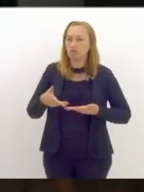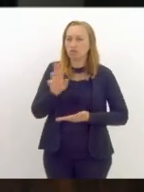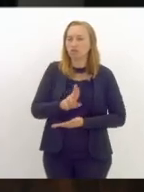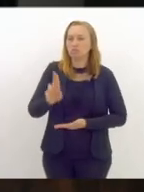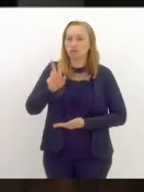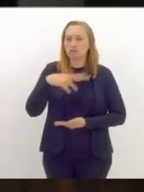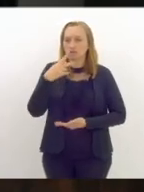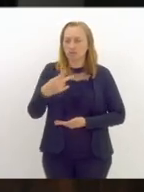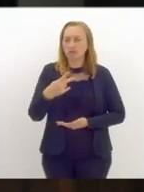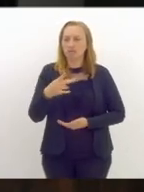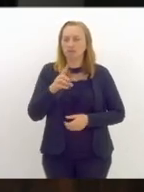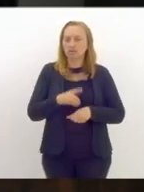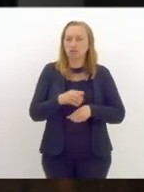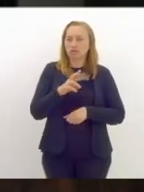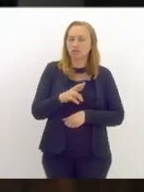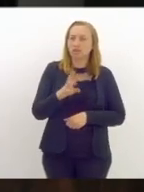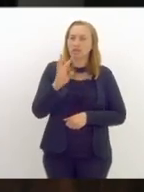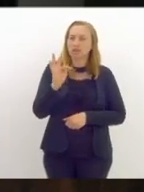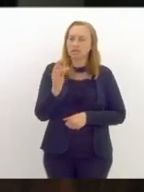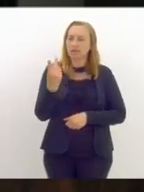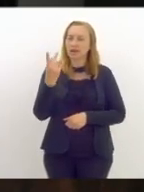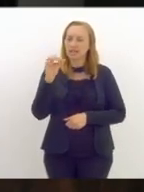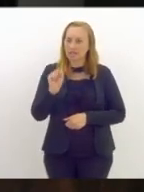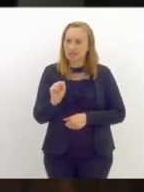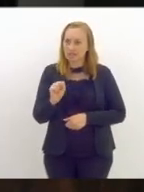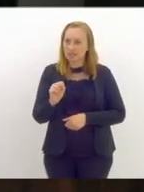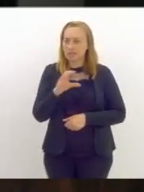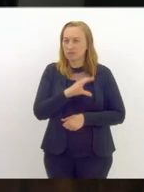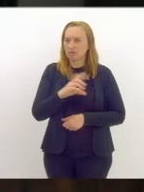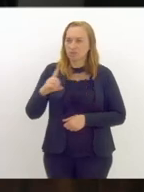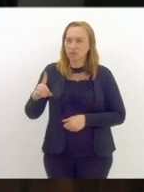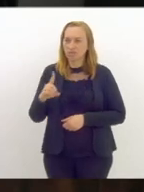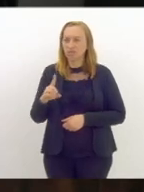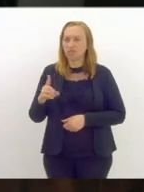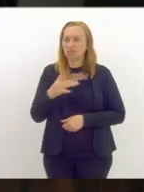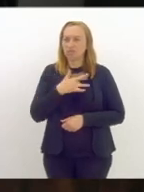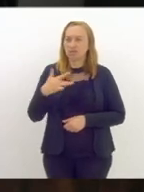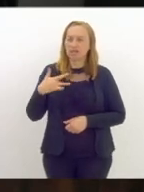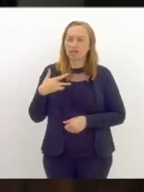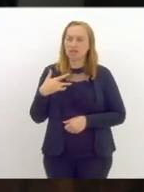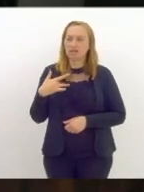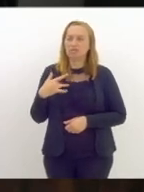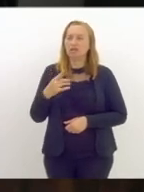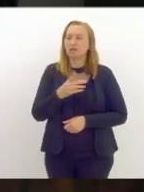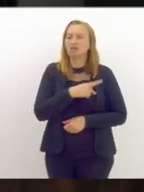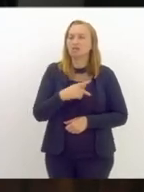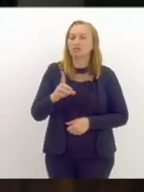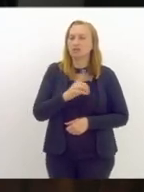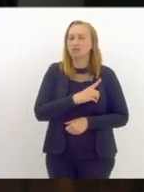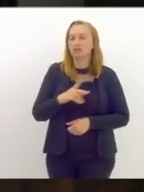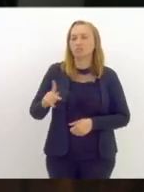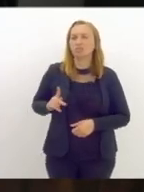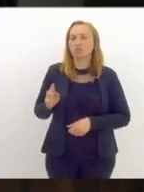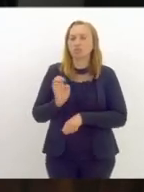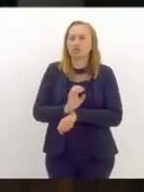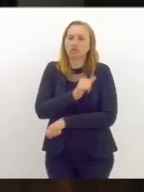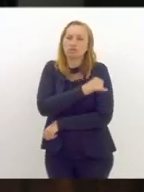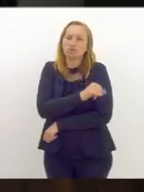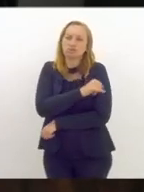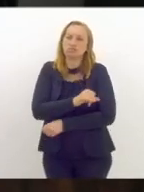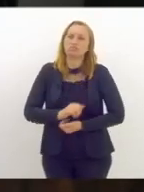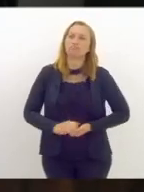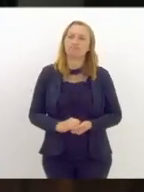da palavra a doutora Thaís Guerreiro, coordenadora de saúde, tutela coletiva da Defensoria Pública do Estado do Rio de Janeiro.